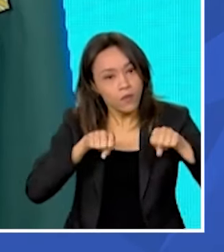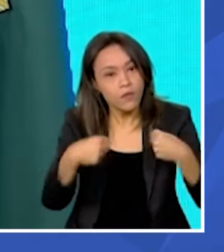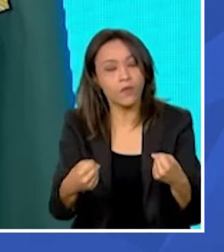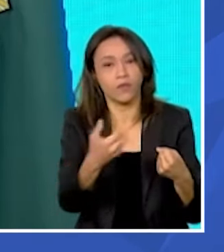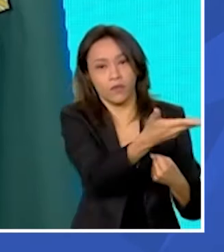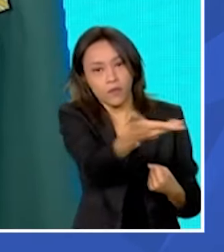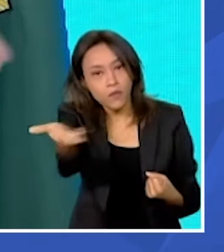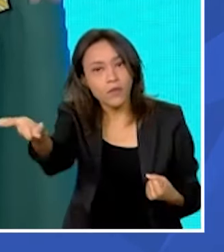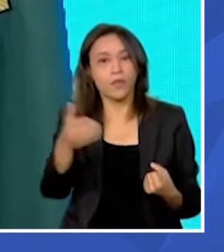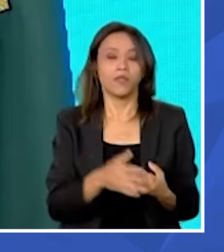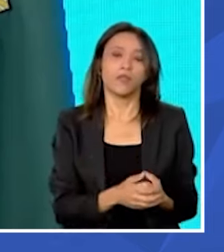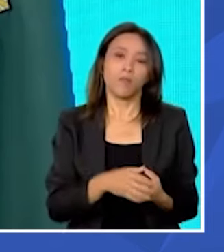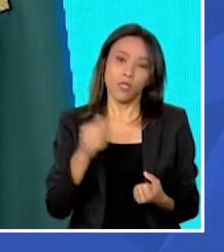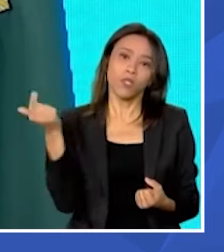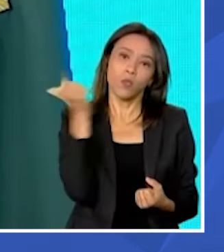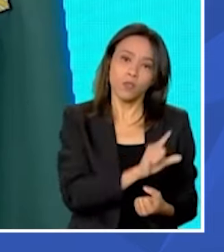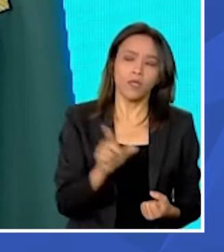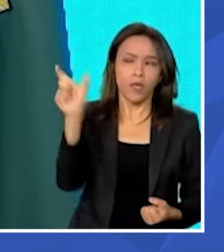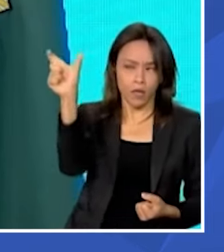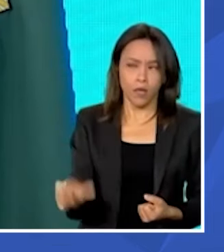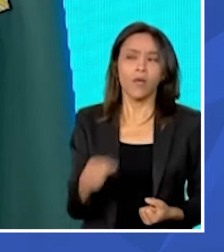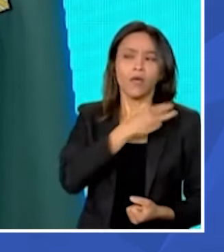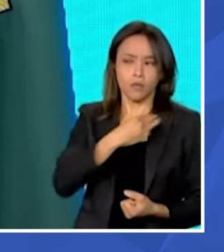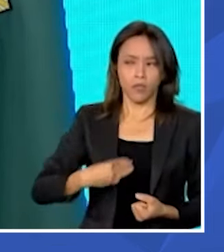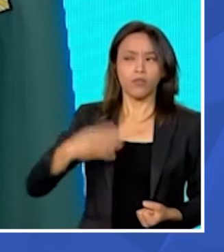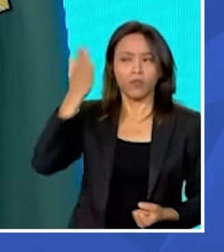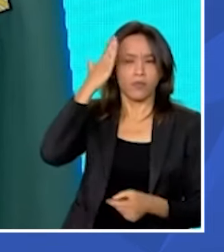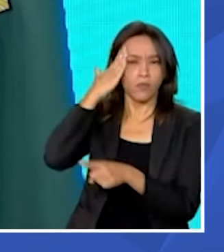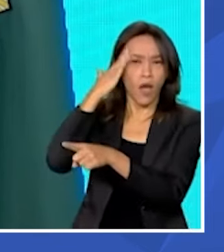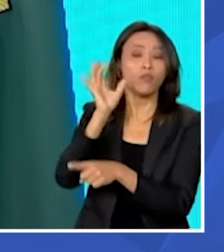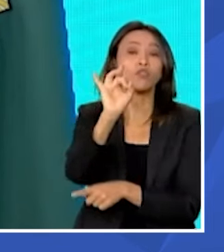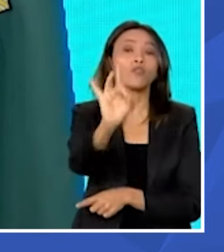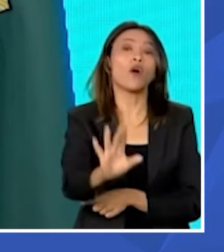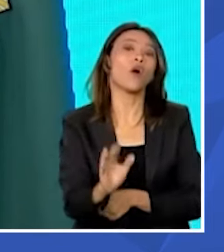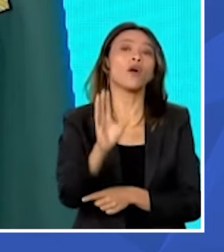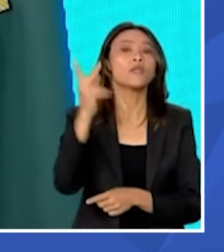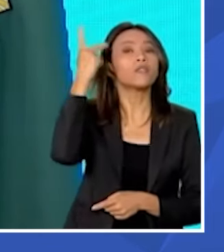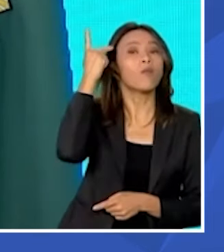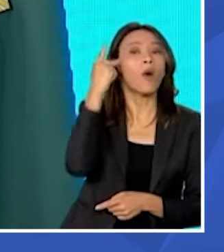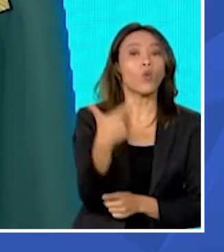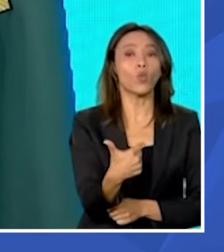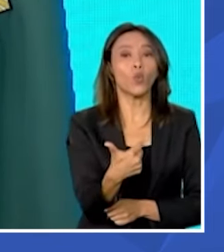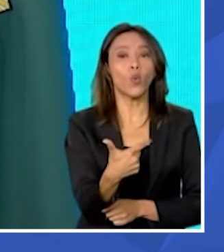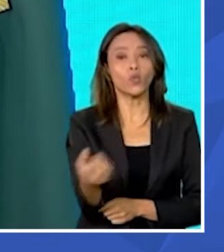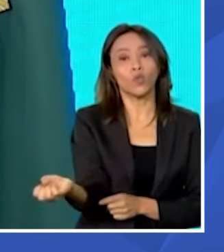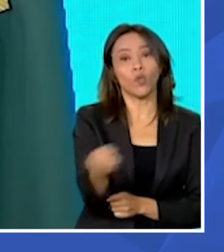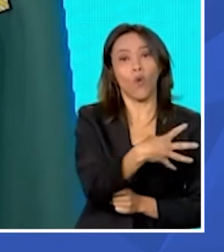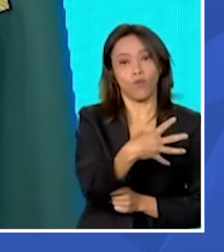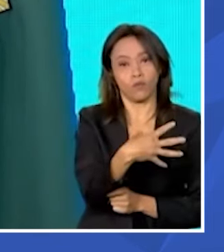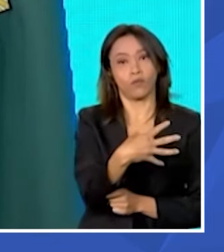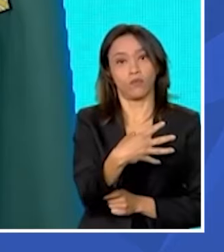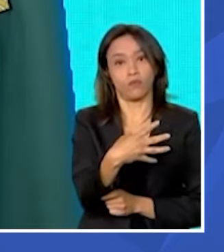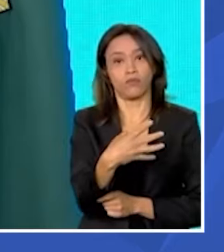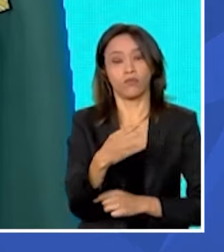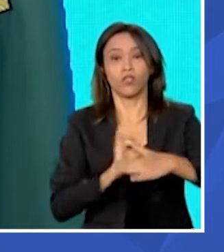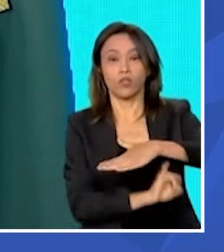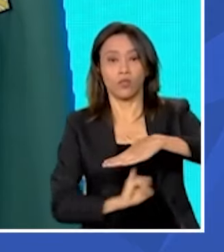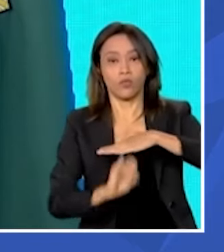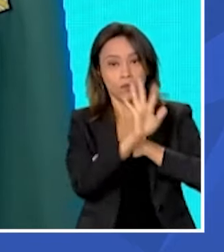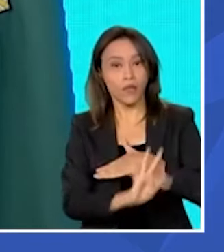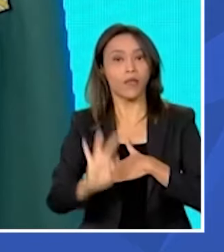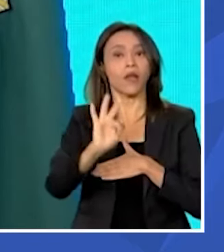para que a gente começasse logo. O Camilo sabe, nós temos só em São Paulo 12 novos institutos para anunciar. 12